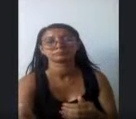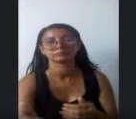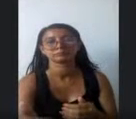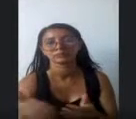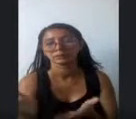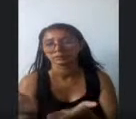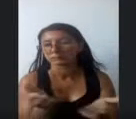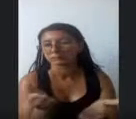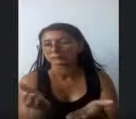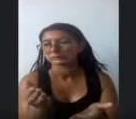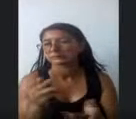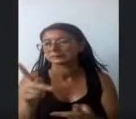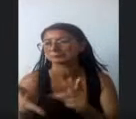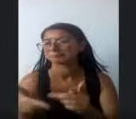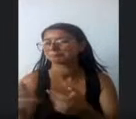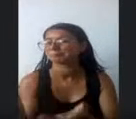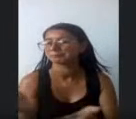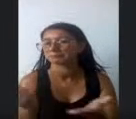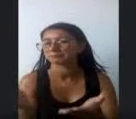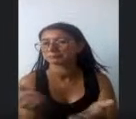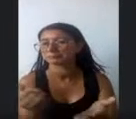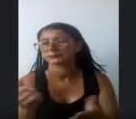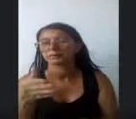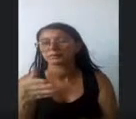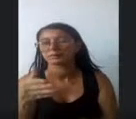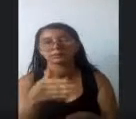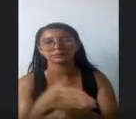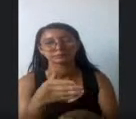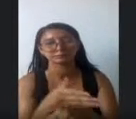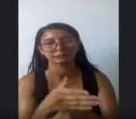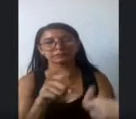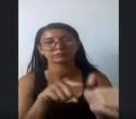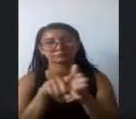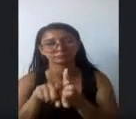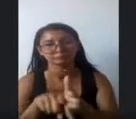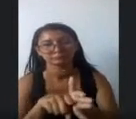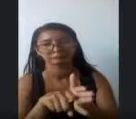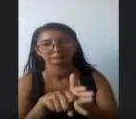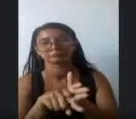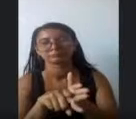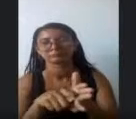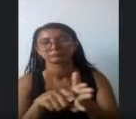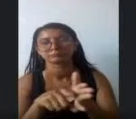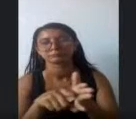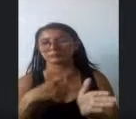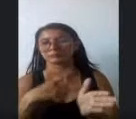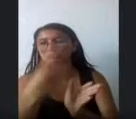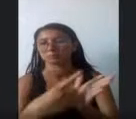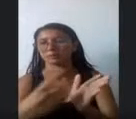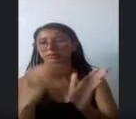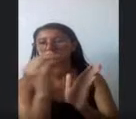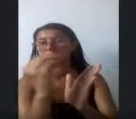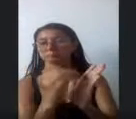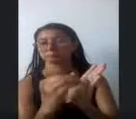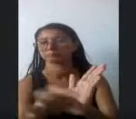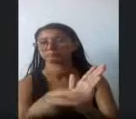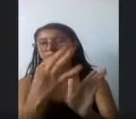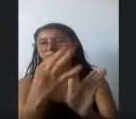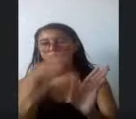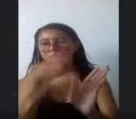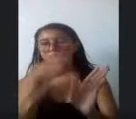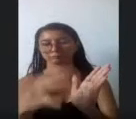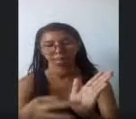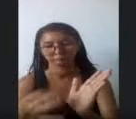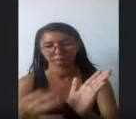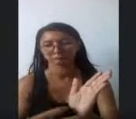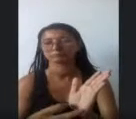convidadas, né, a participar do estudo, elas recebiam um termo de consentimento, preenchiam,